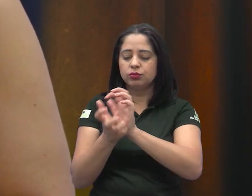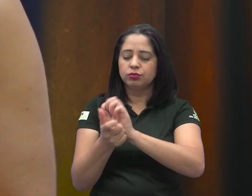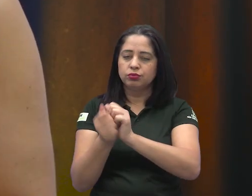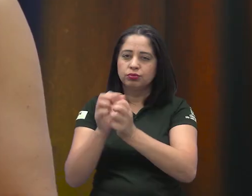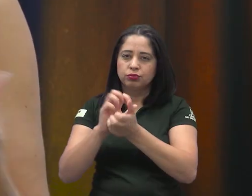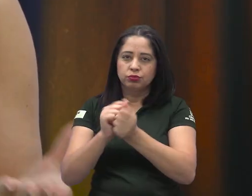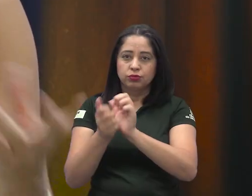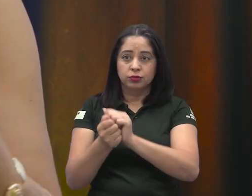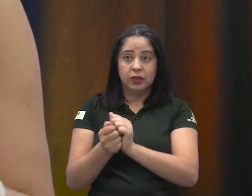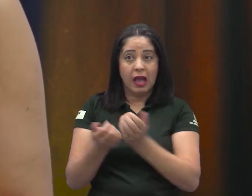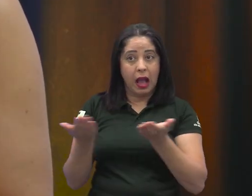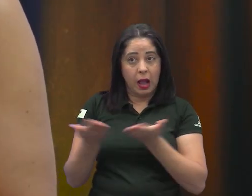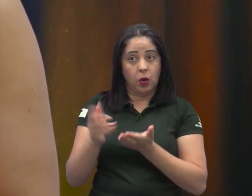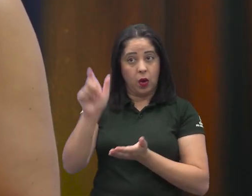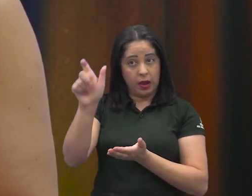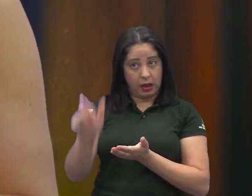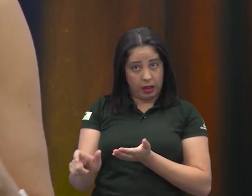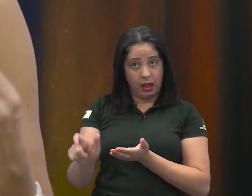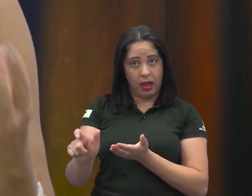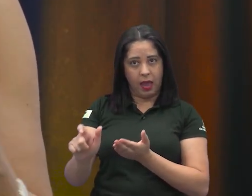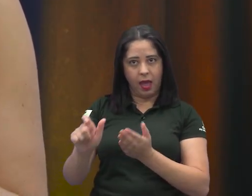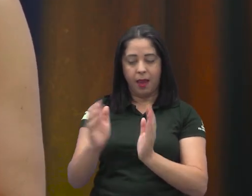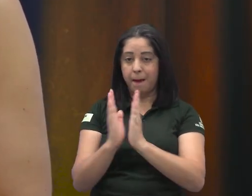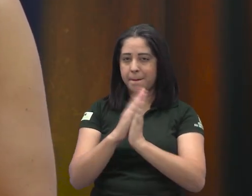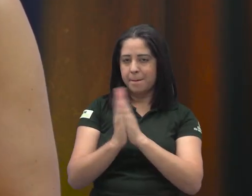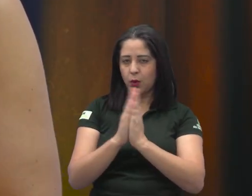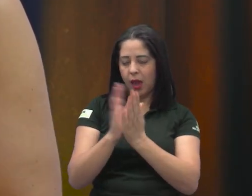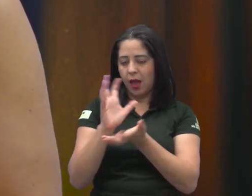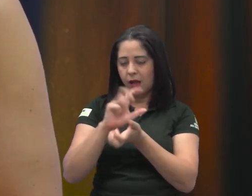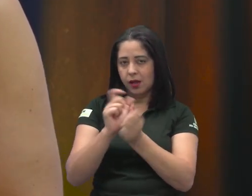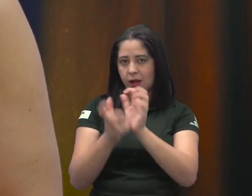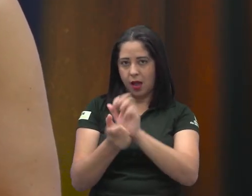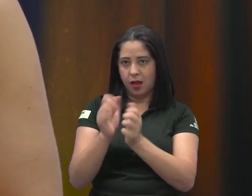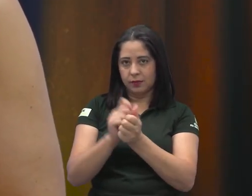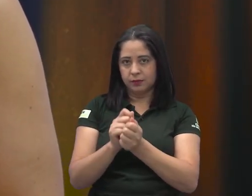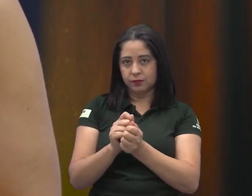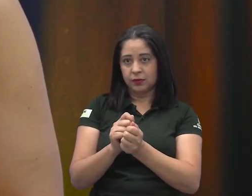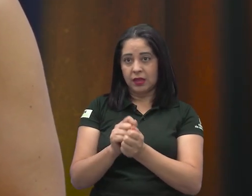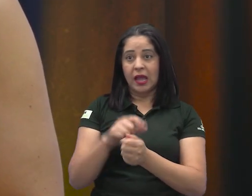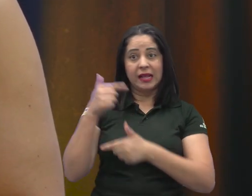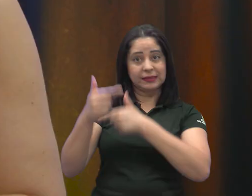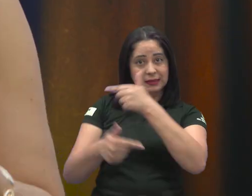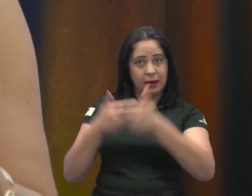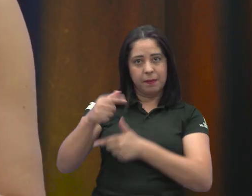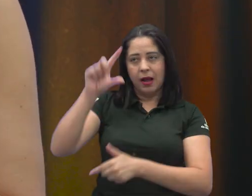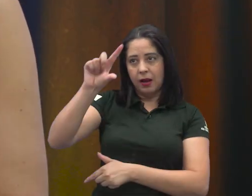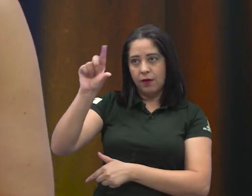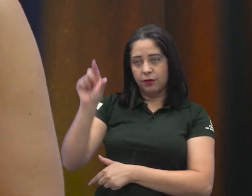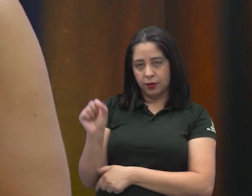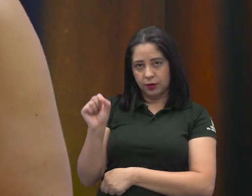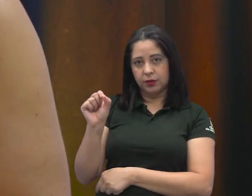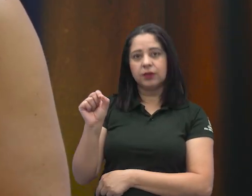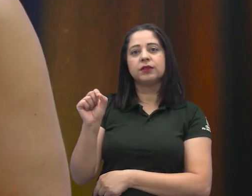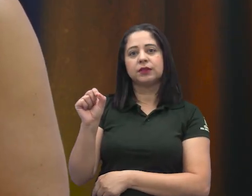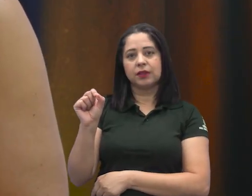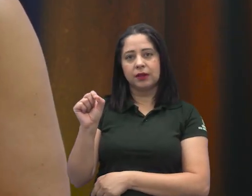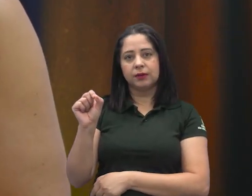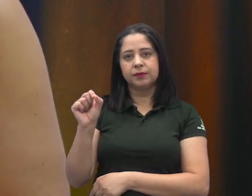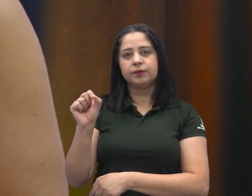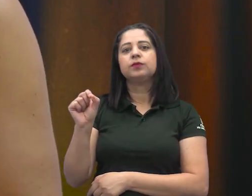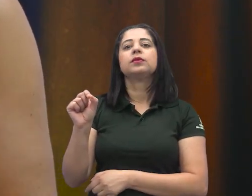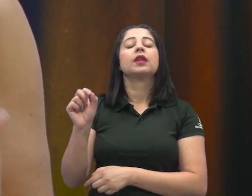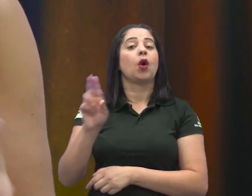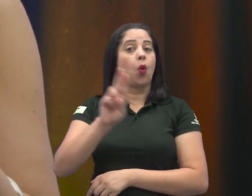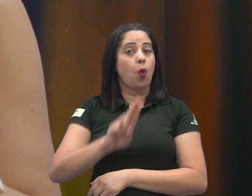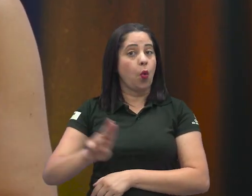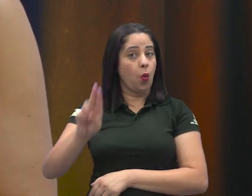trabalha com arte figureira popular. Como arte educadora na Fundação Cultural Cassiano Ricardo, une o tear de prego à